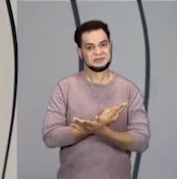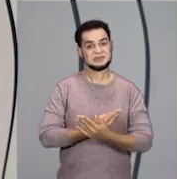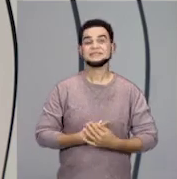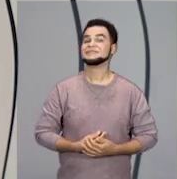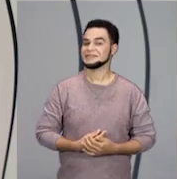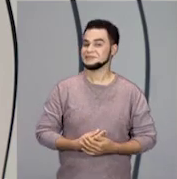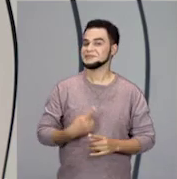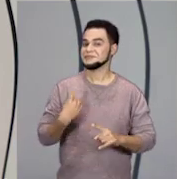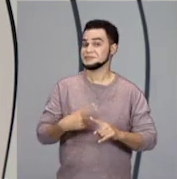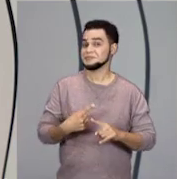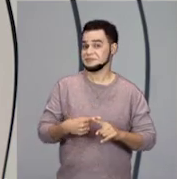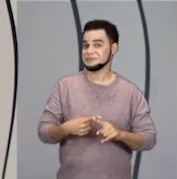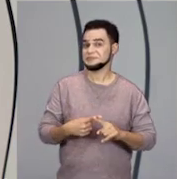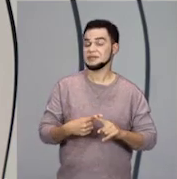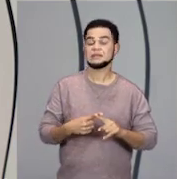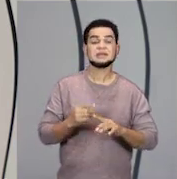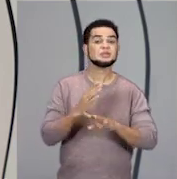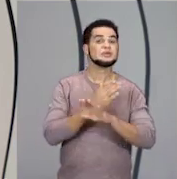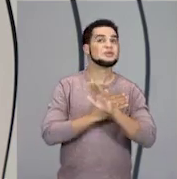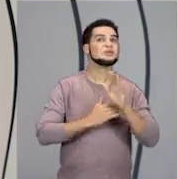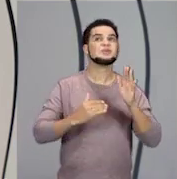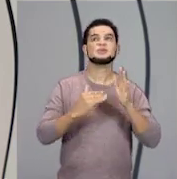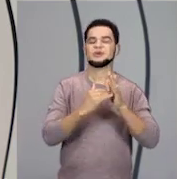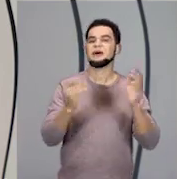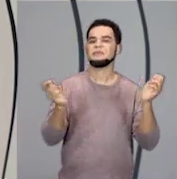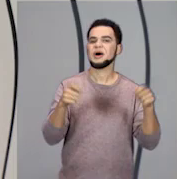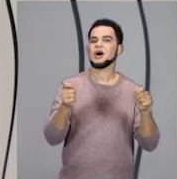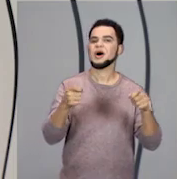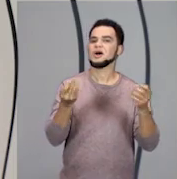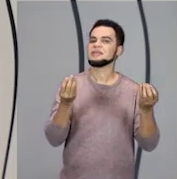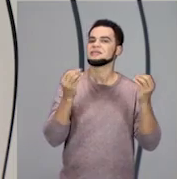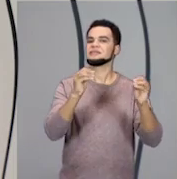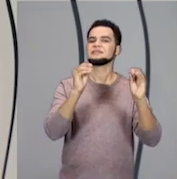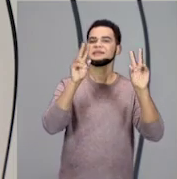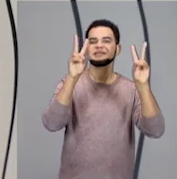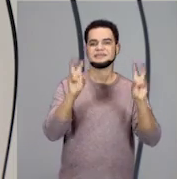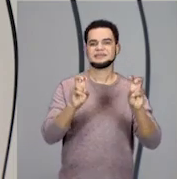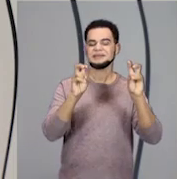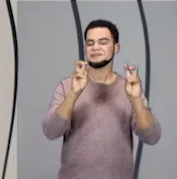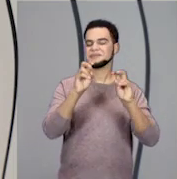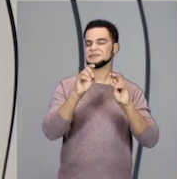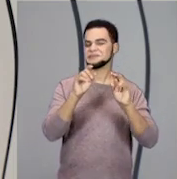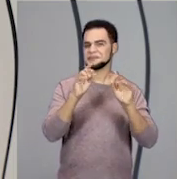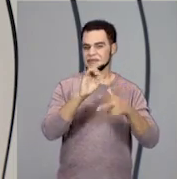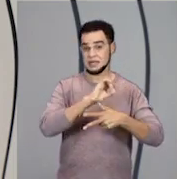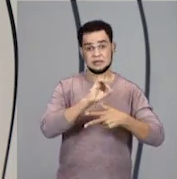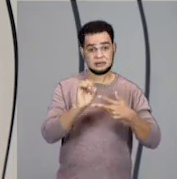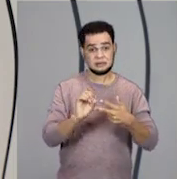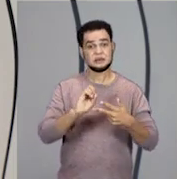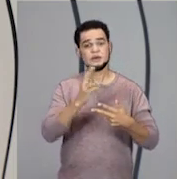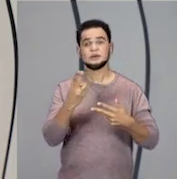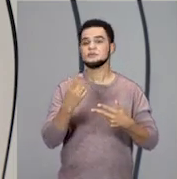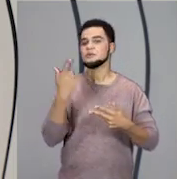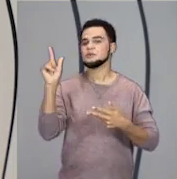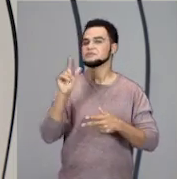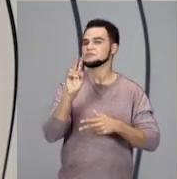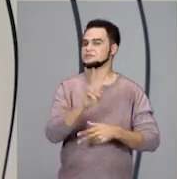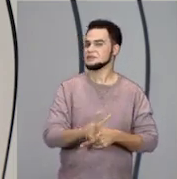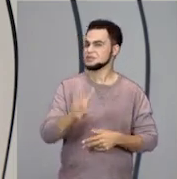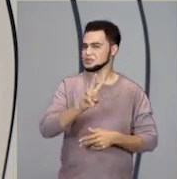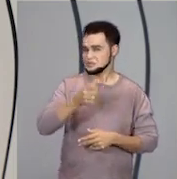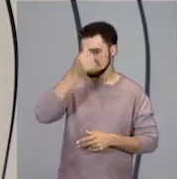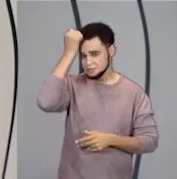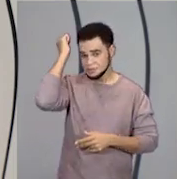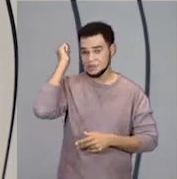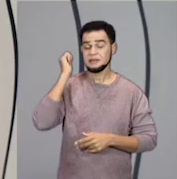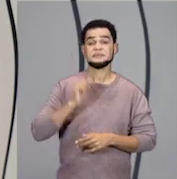tudo pode ser o tema do Enem. E não só do Enem, como de qualquer outro vestibular. Muitos alunos, muitas